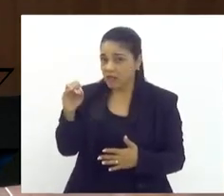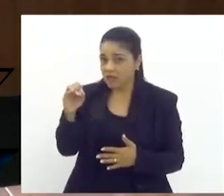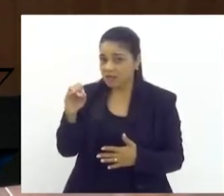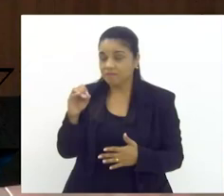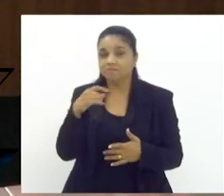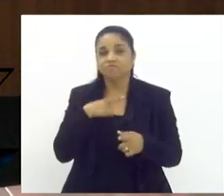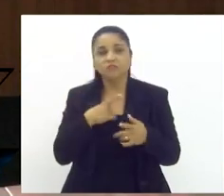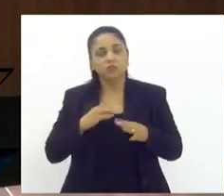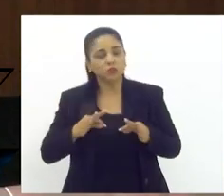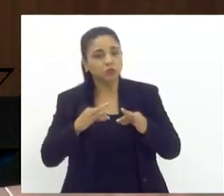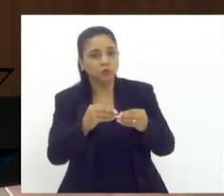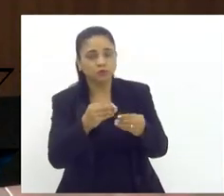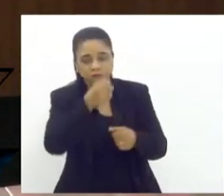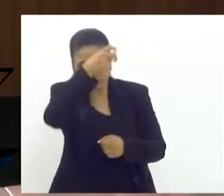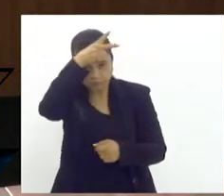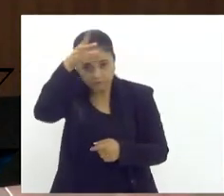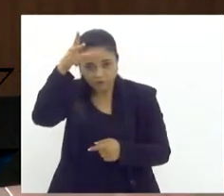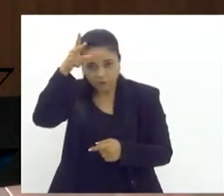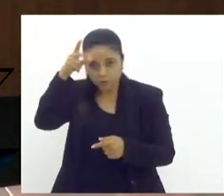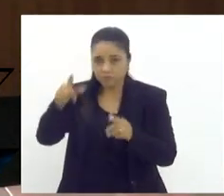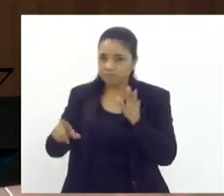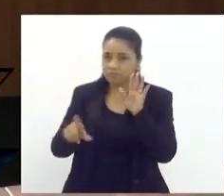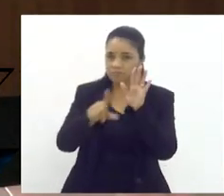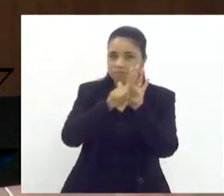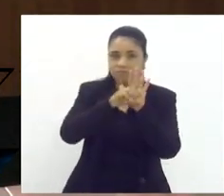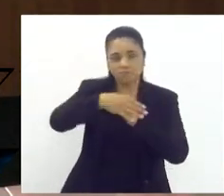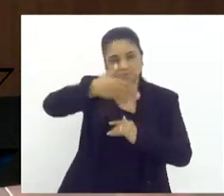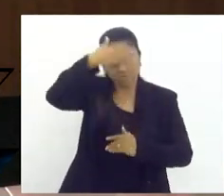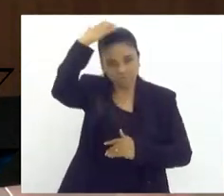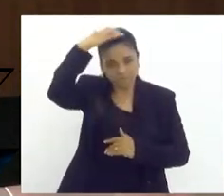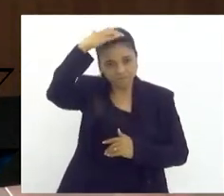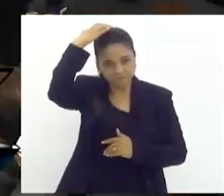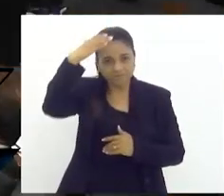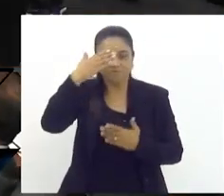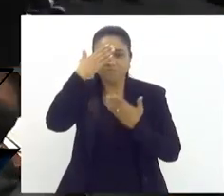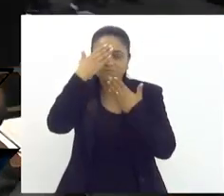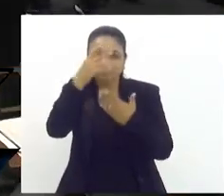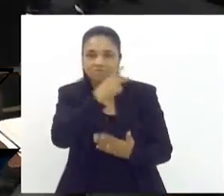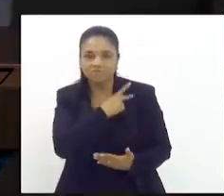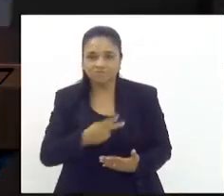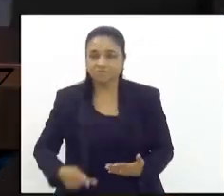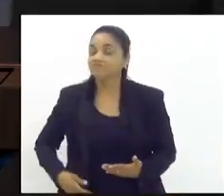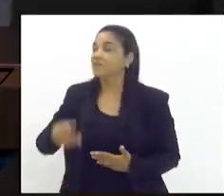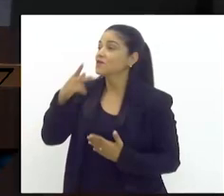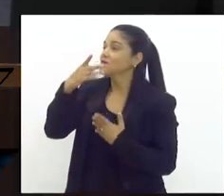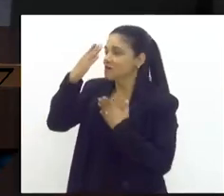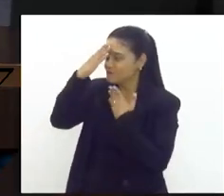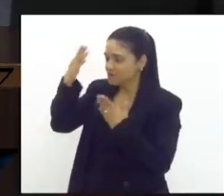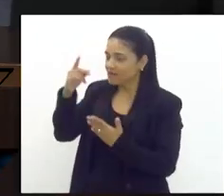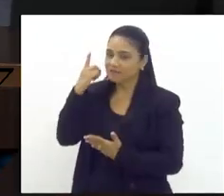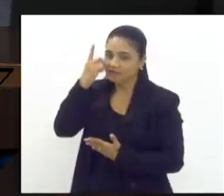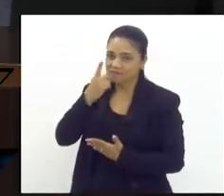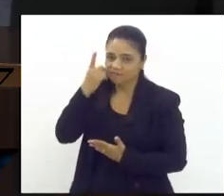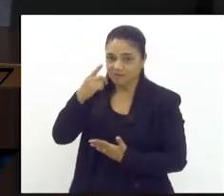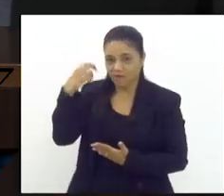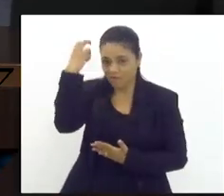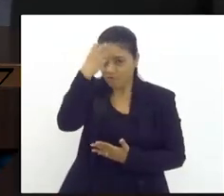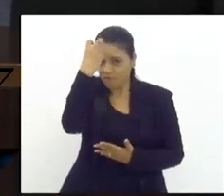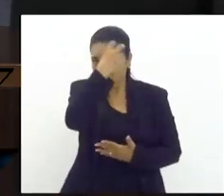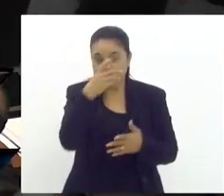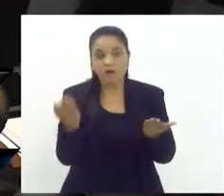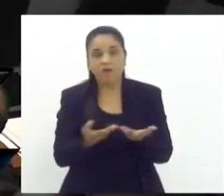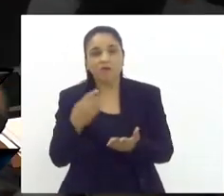terem aderido a lei Paulo Gustavo obrigado senhor presidente Obrigado deputada Verônica deputada Renata por favor